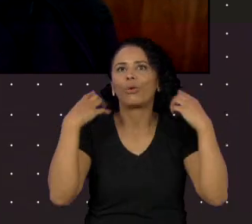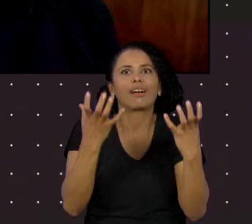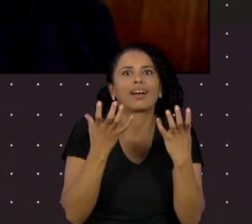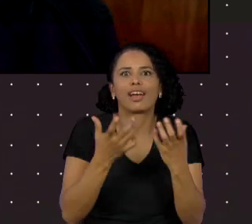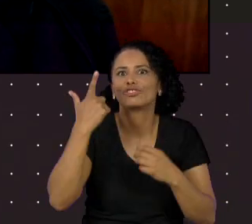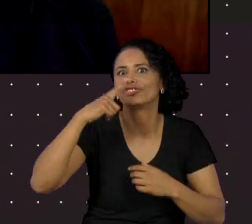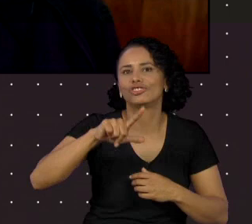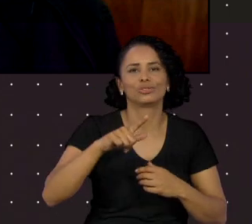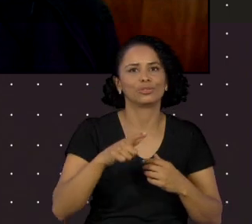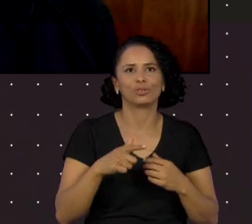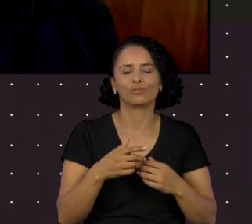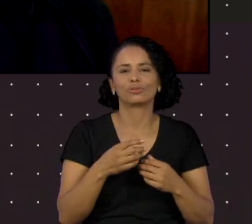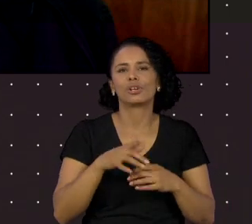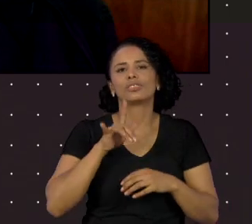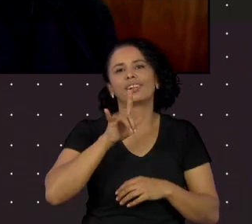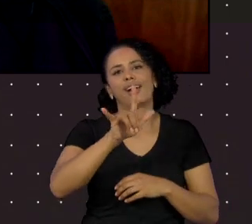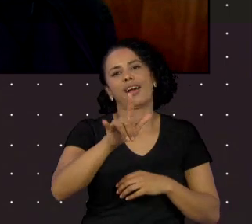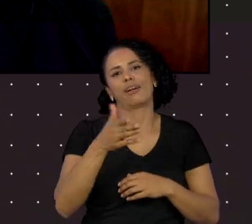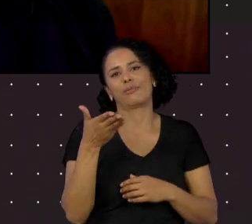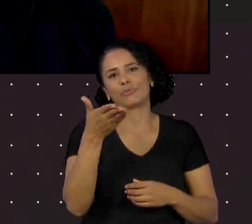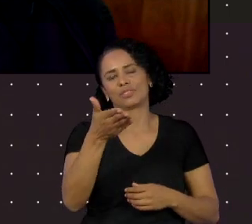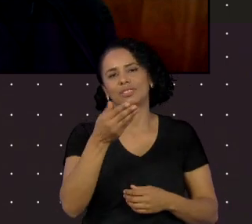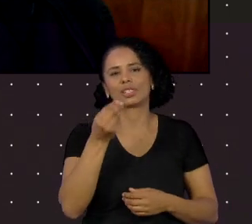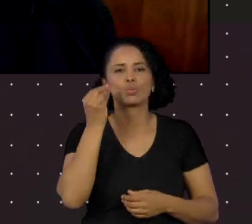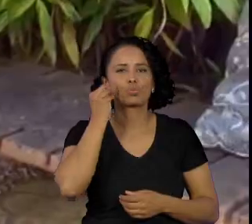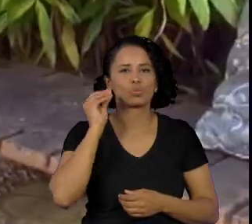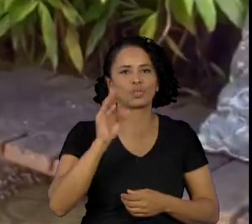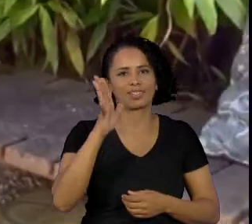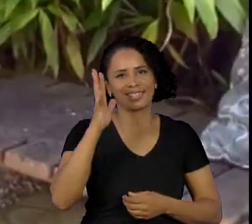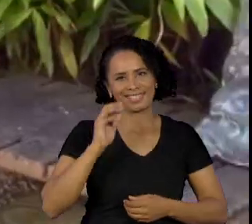você. Te amo.